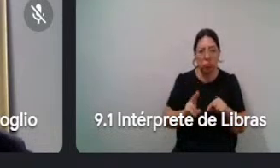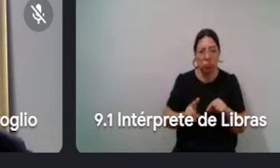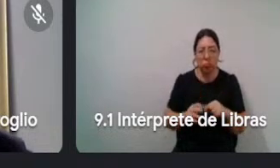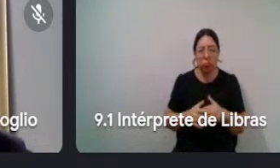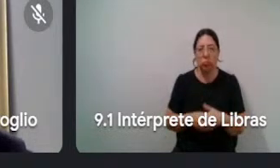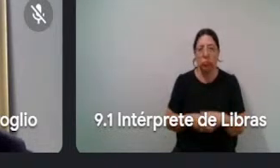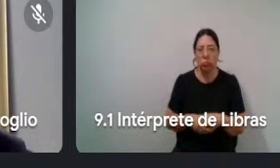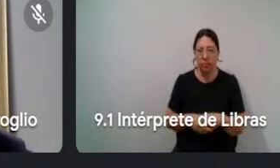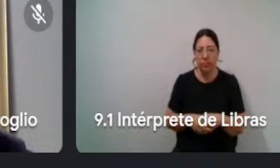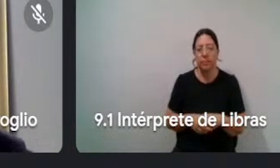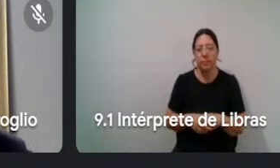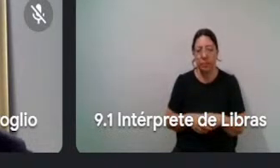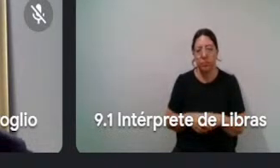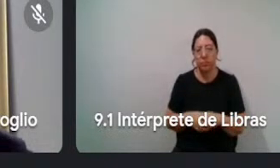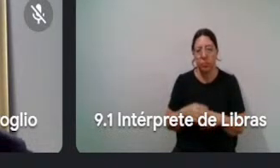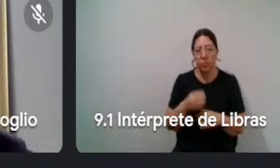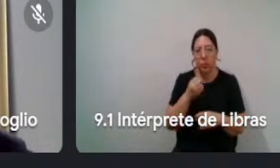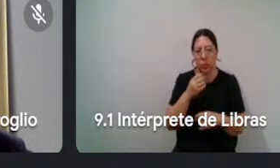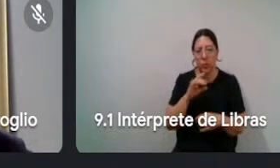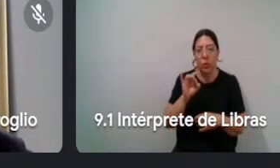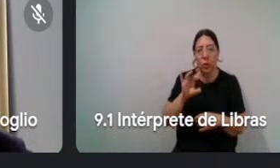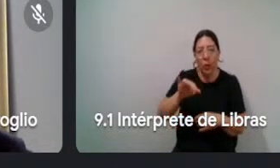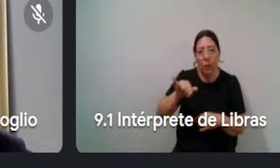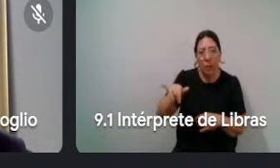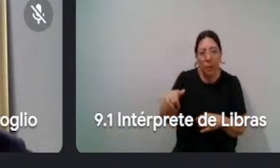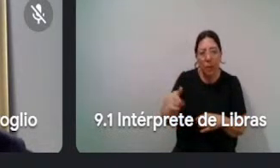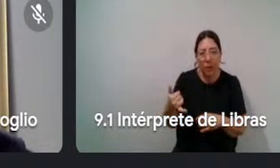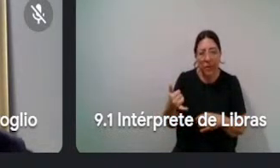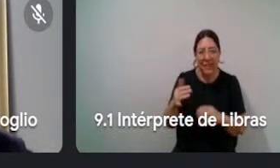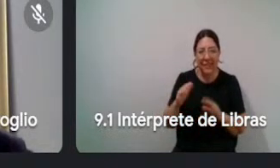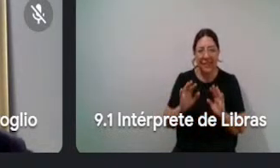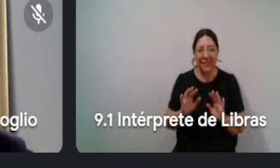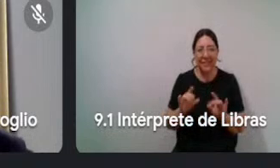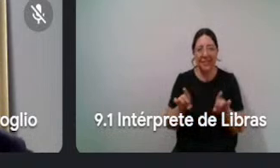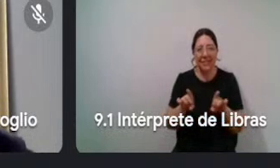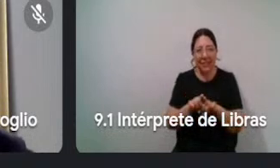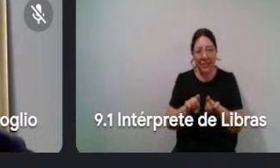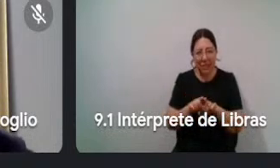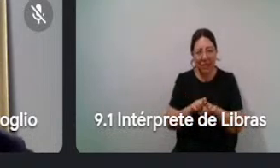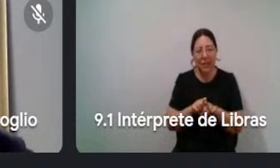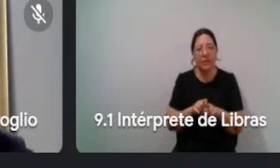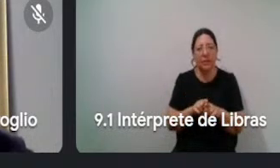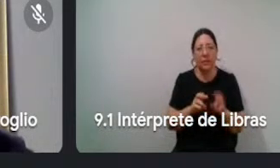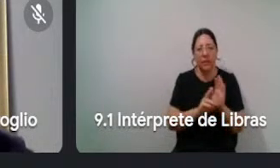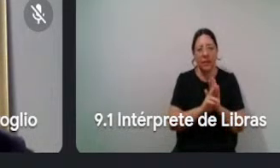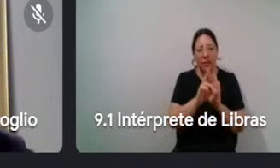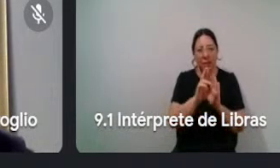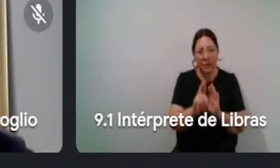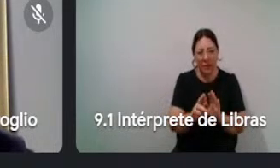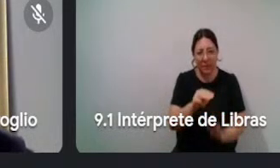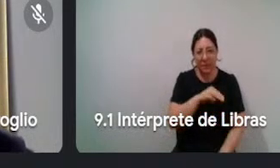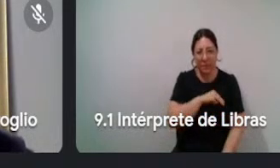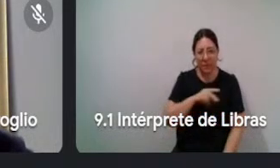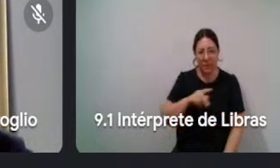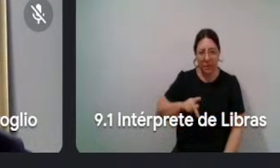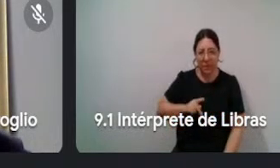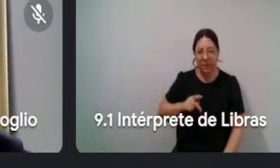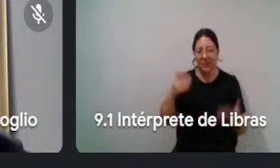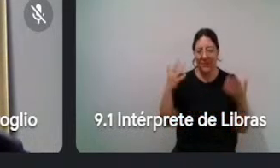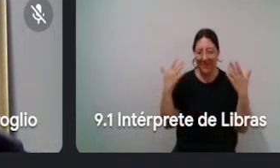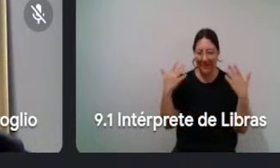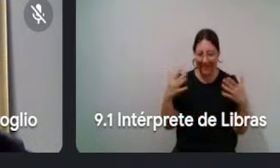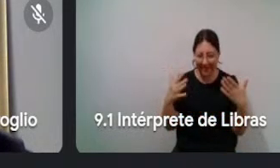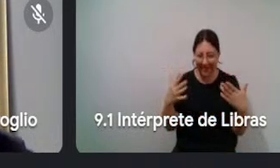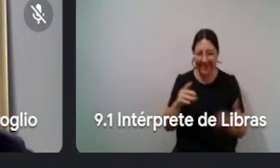Muito bom. E aproveitando só o ensejo, que eu não falei na oportunidade, mas também, em nome do Ministério Público Eleitoral, dou os parabéns aos desembargadores e Petit Lamounier